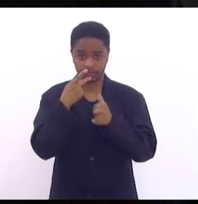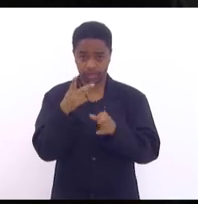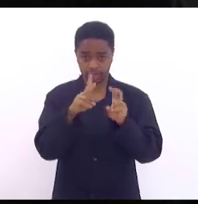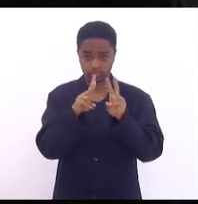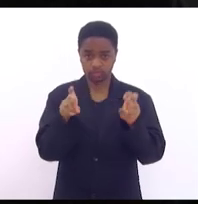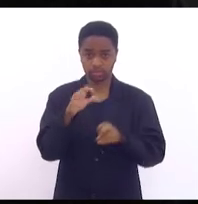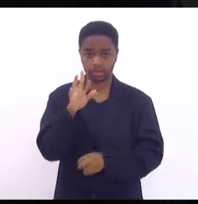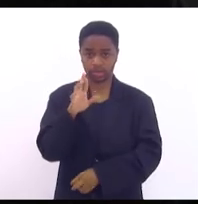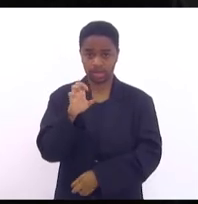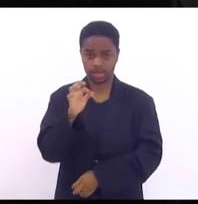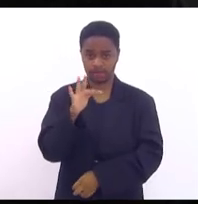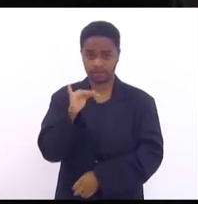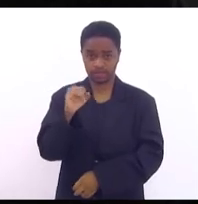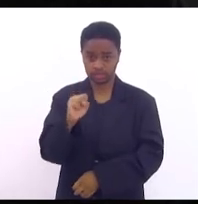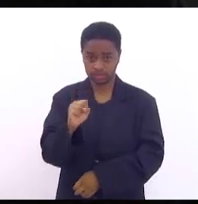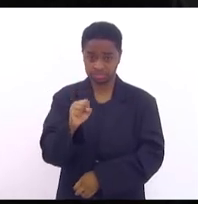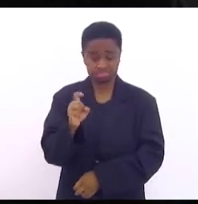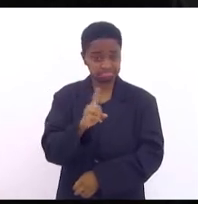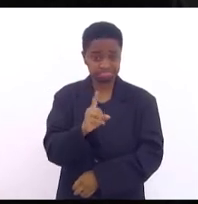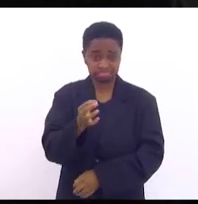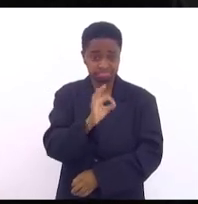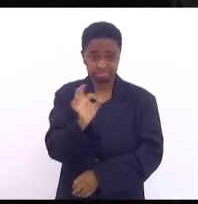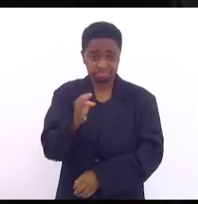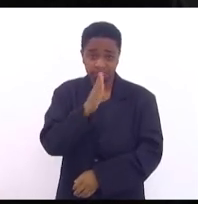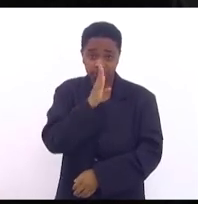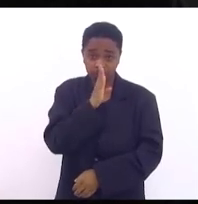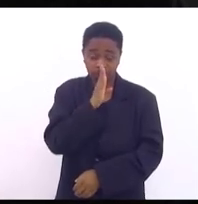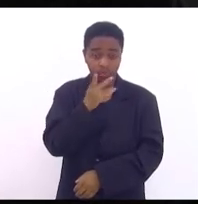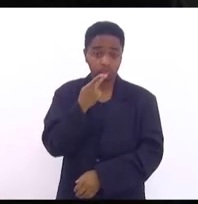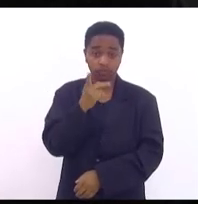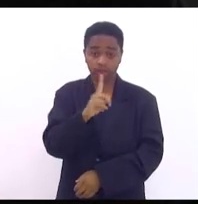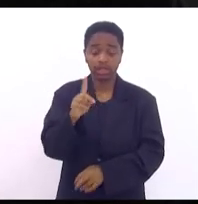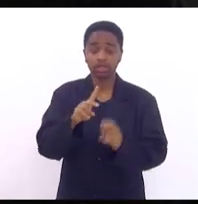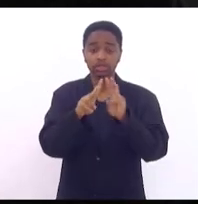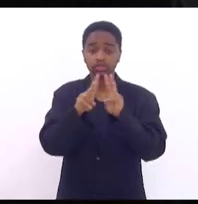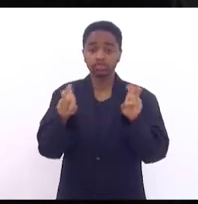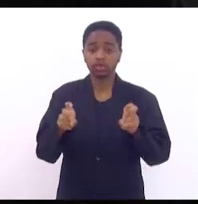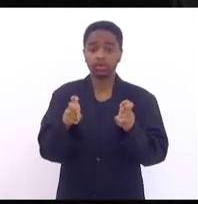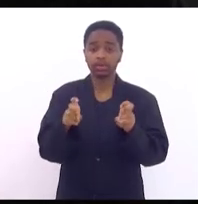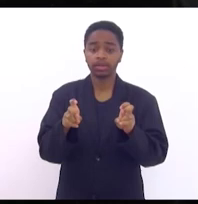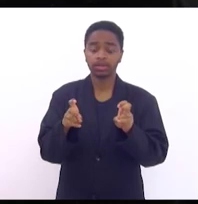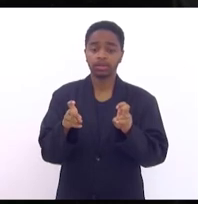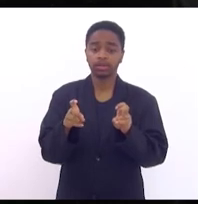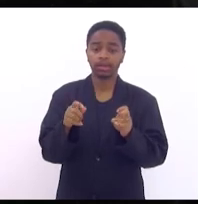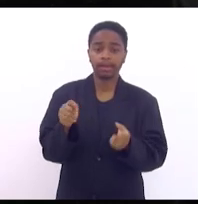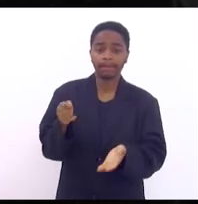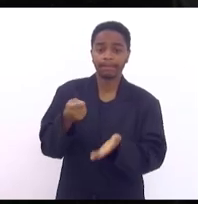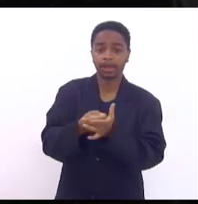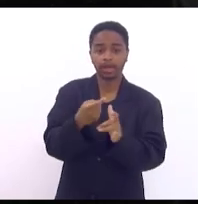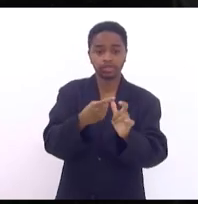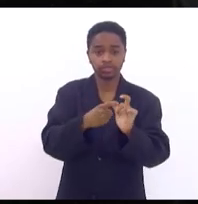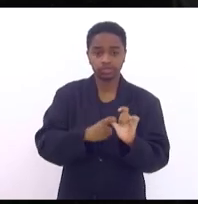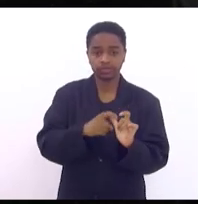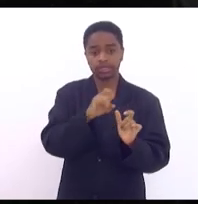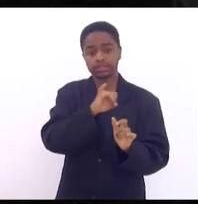Alguém ouviu? Nunca mais falamos sobre o refinanciamento de dívida dos grandes devedores. E isso está